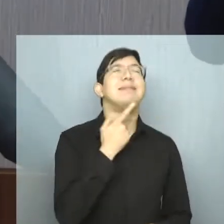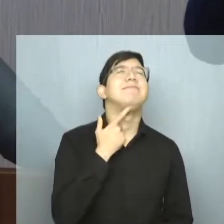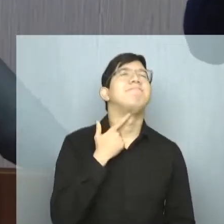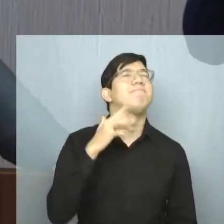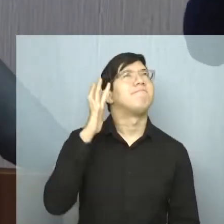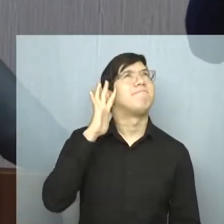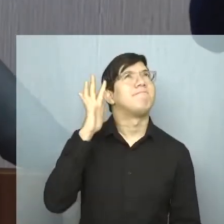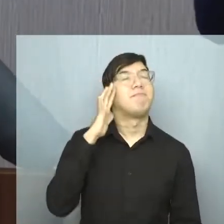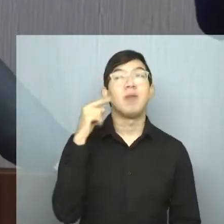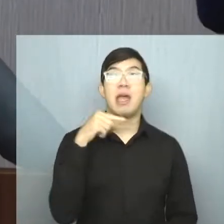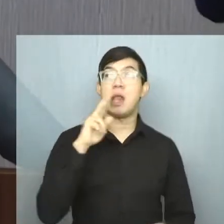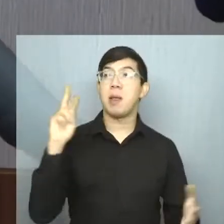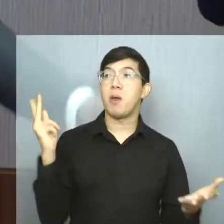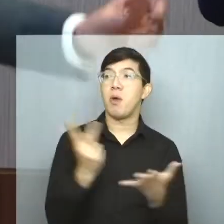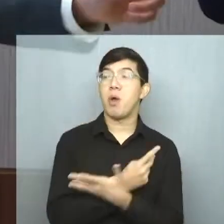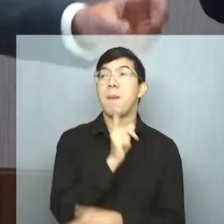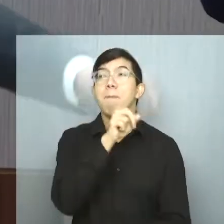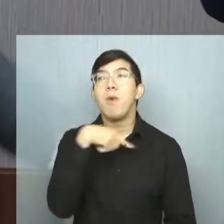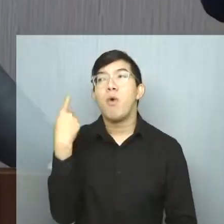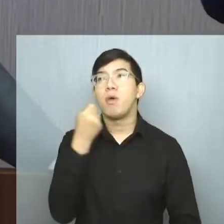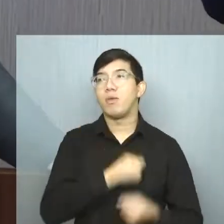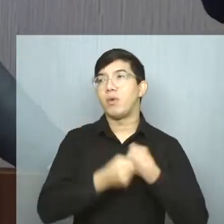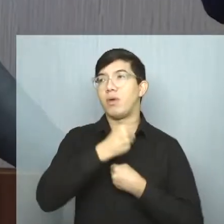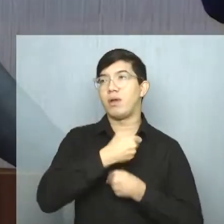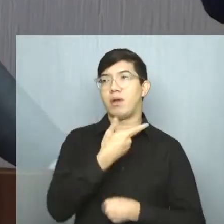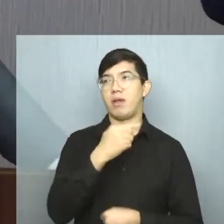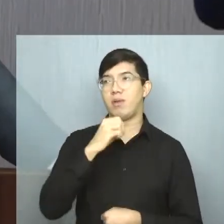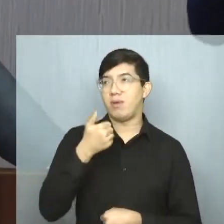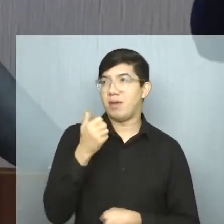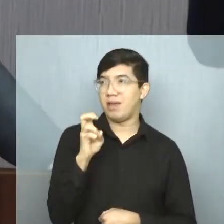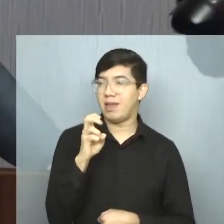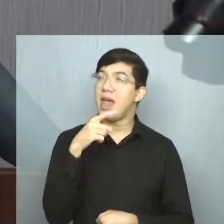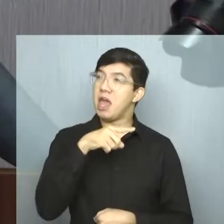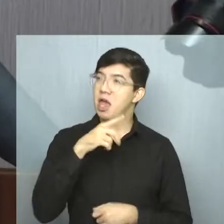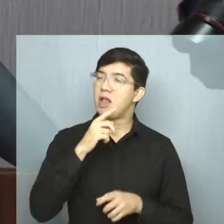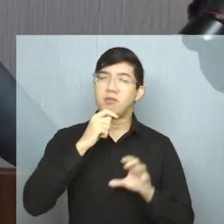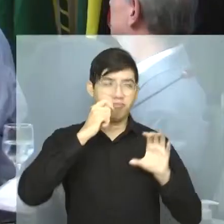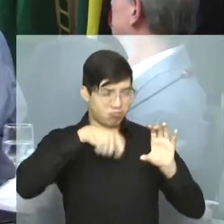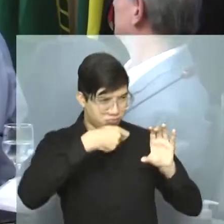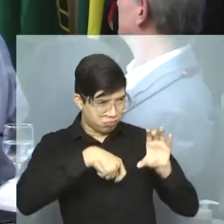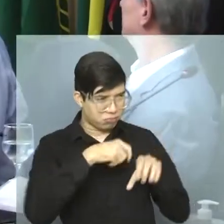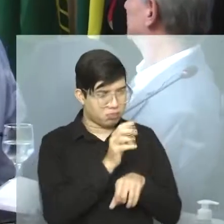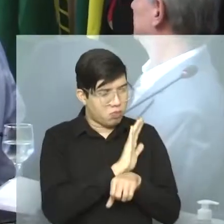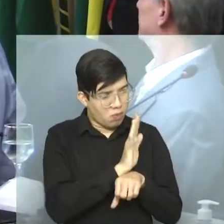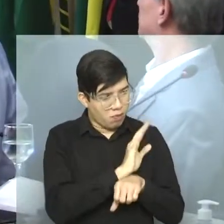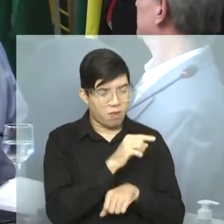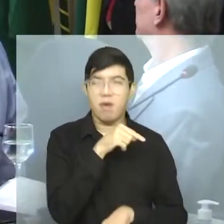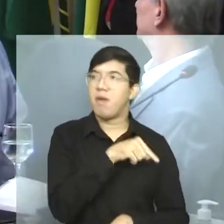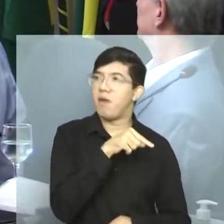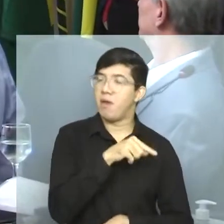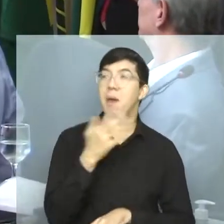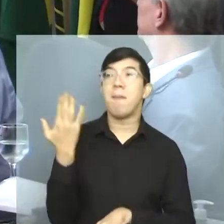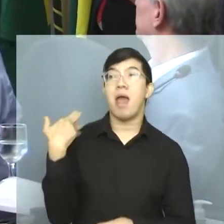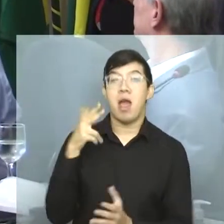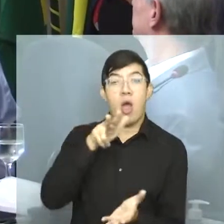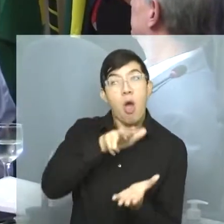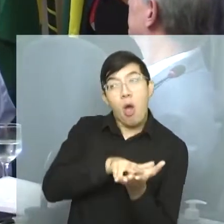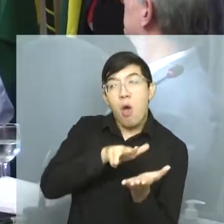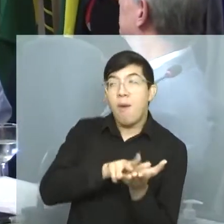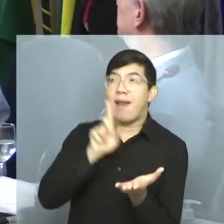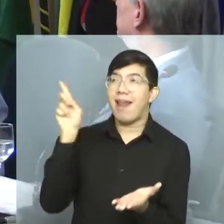em 2015, mas eu já mostrei para você um vídeo que ele gravou no leito do hospital,